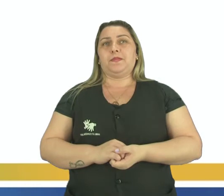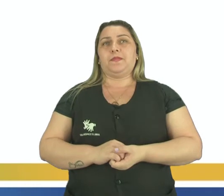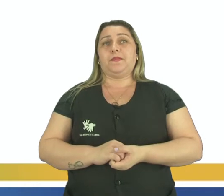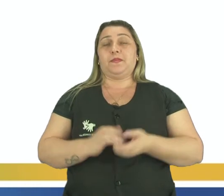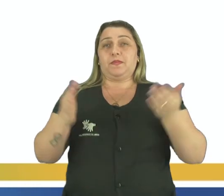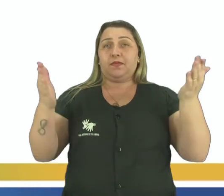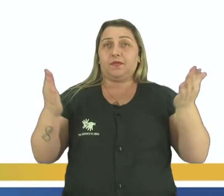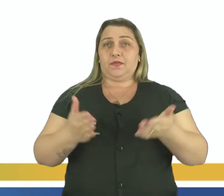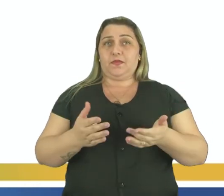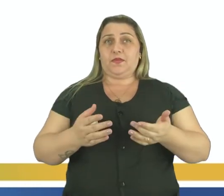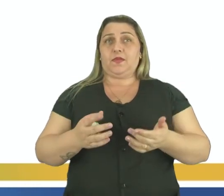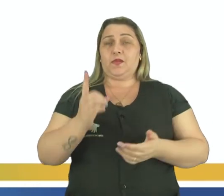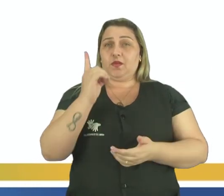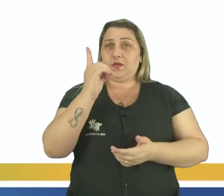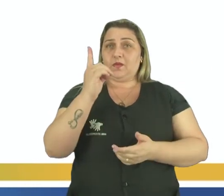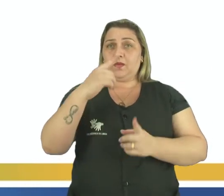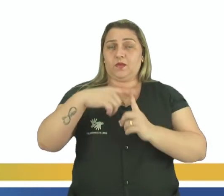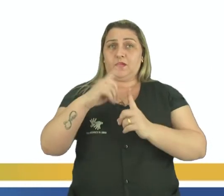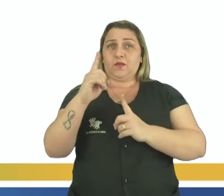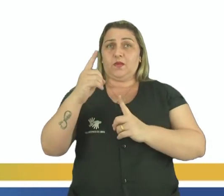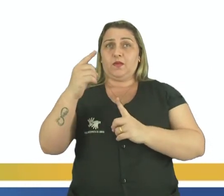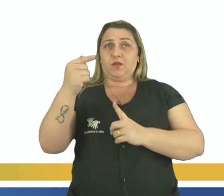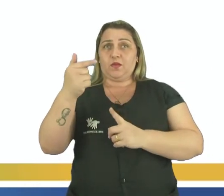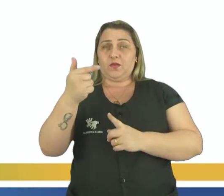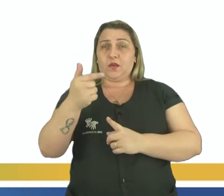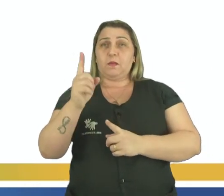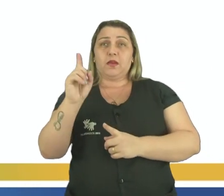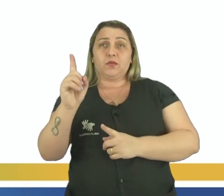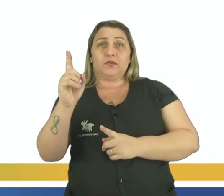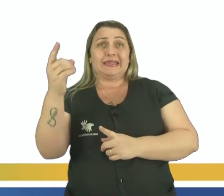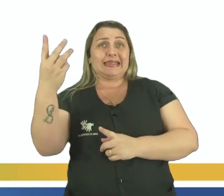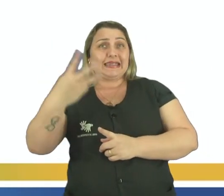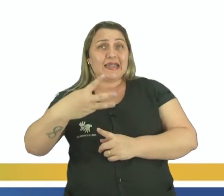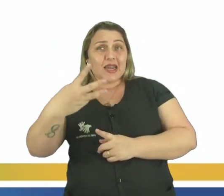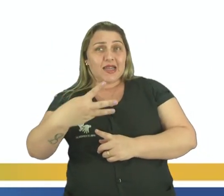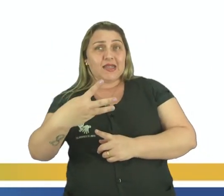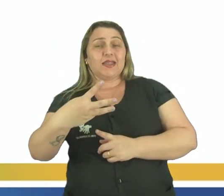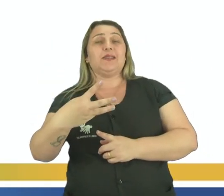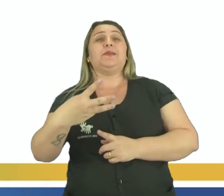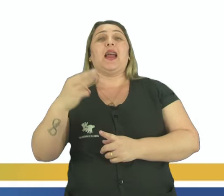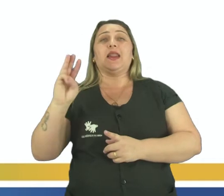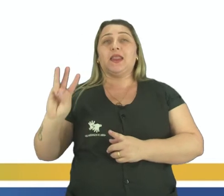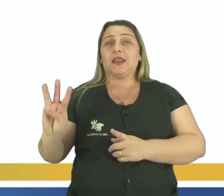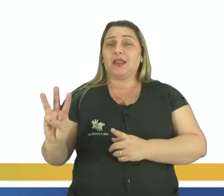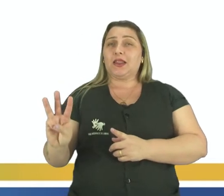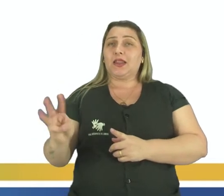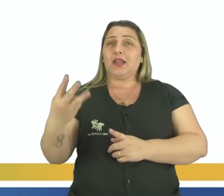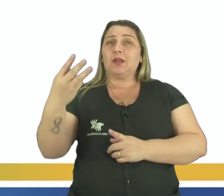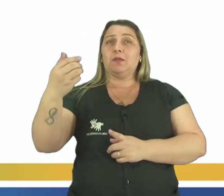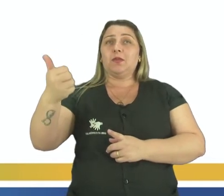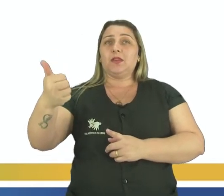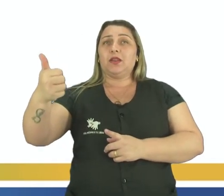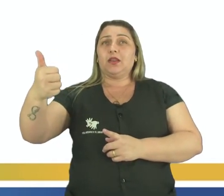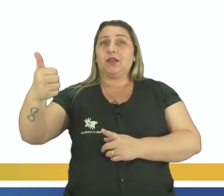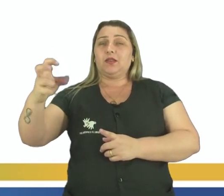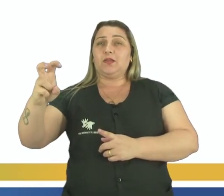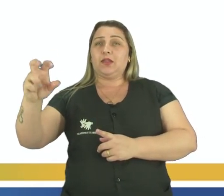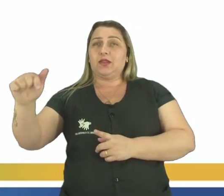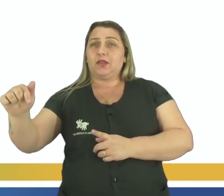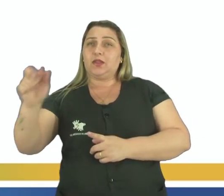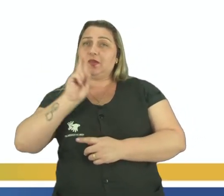1. Agora, 1 mais 1, 2, mais 1, 3. Muito bem, aí nós encontramos o nosso